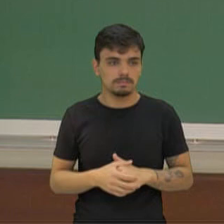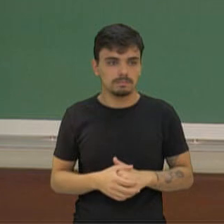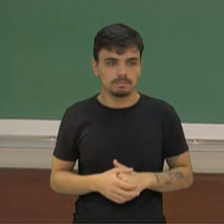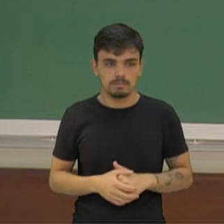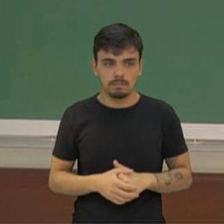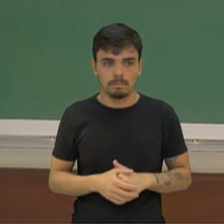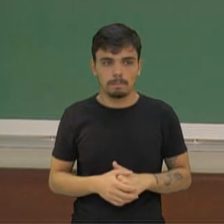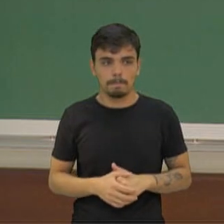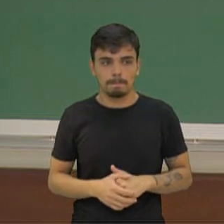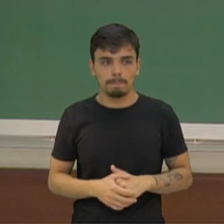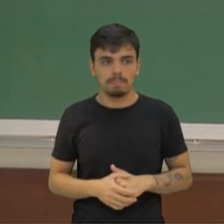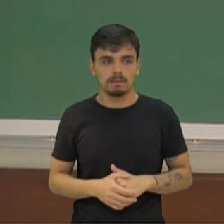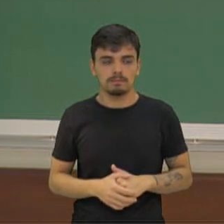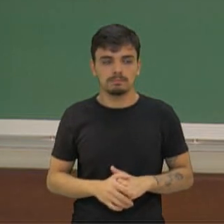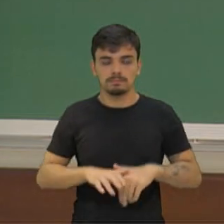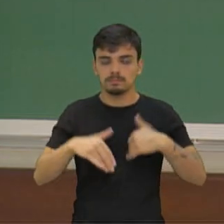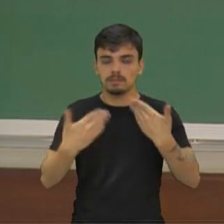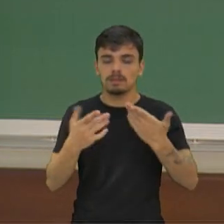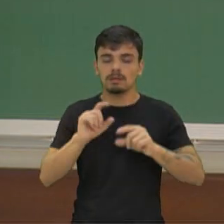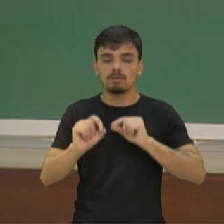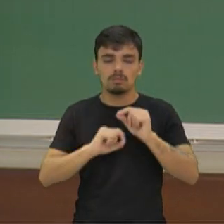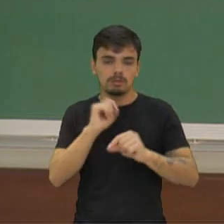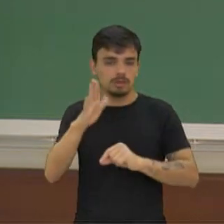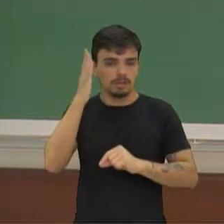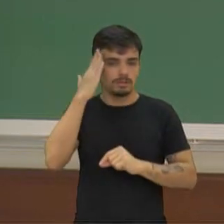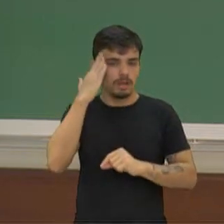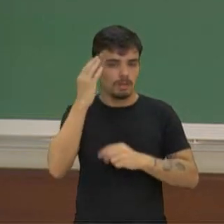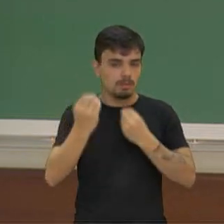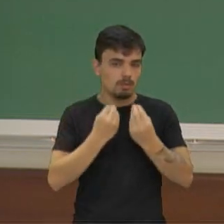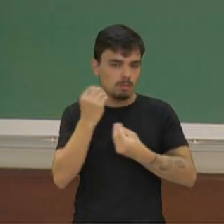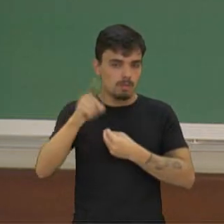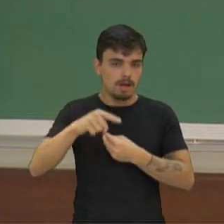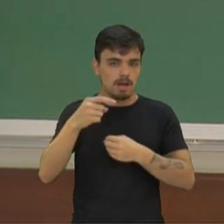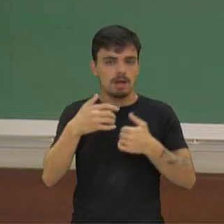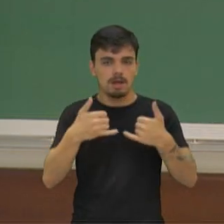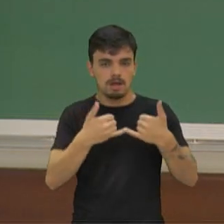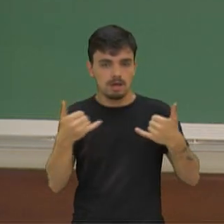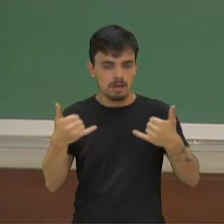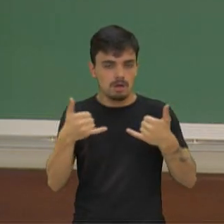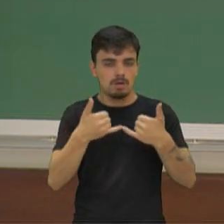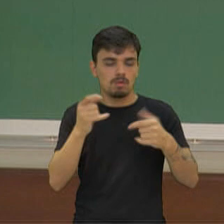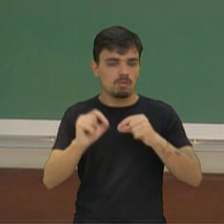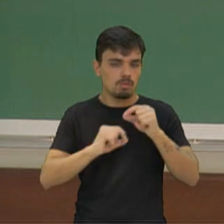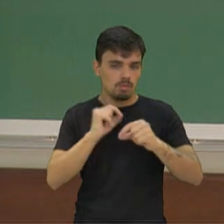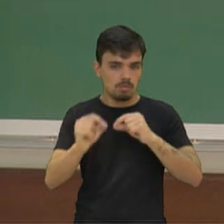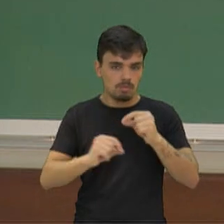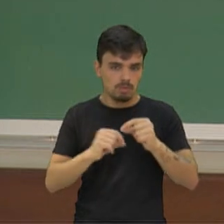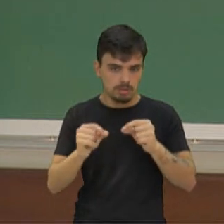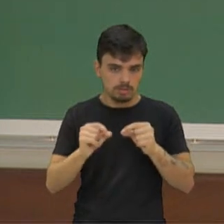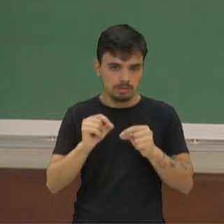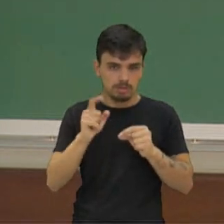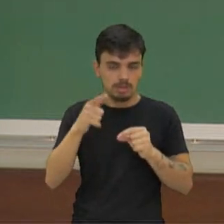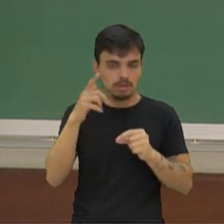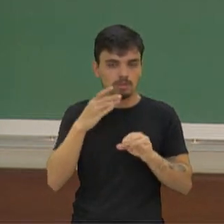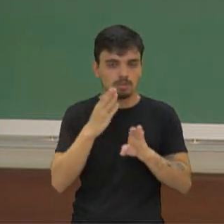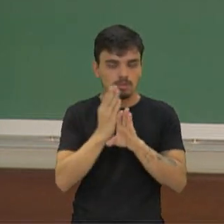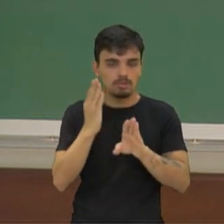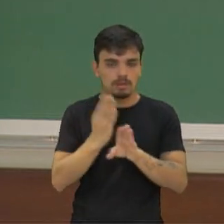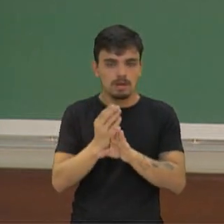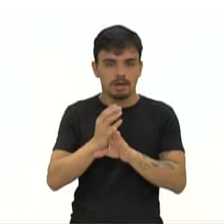Bom, veja só. Então, se eu já sei a corrente, falta só eu descobrir a tensão R.